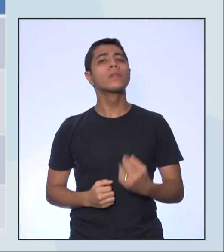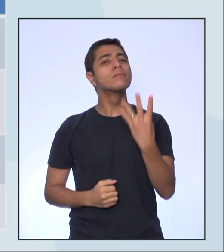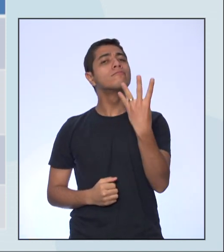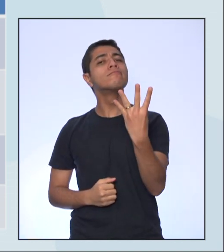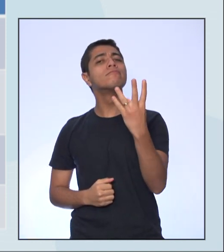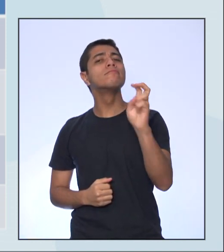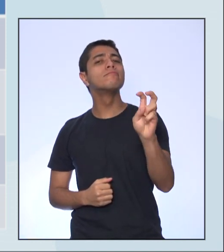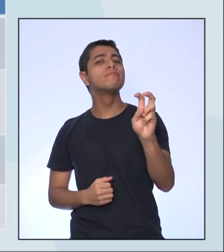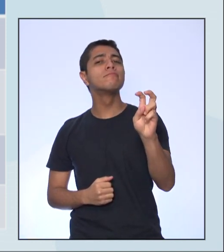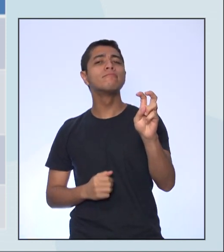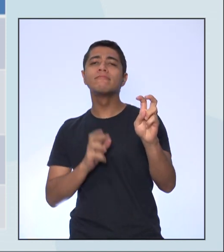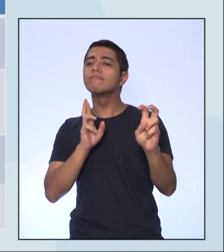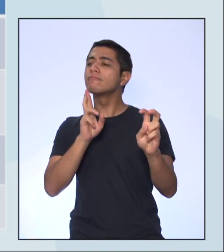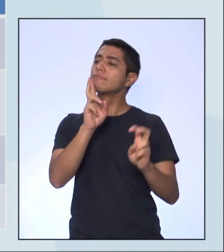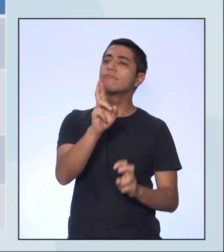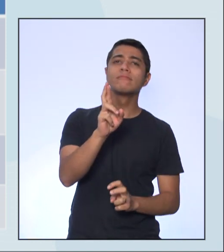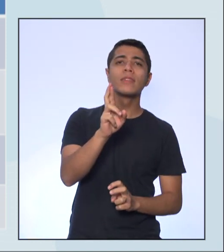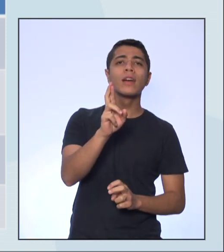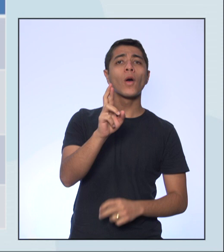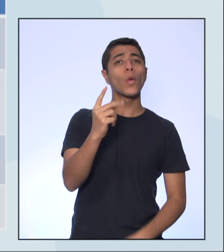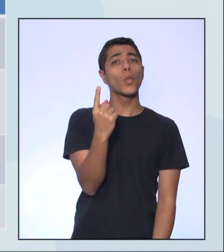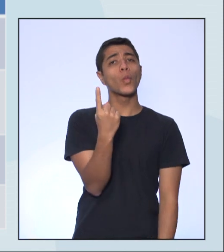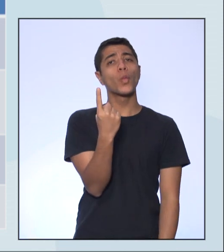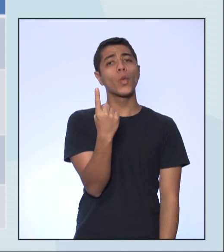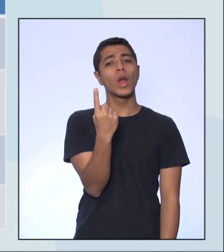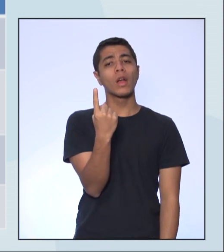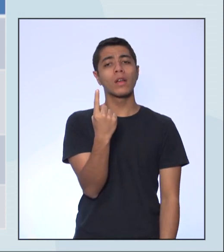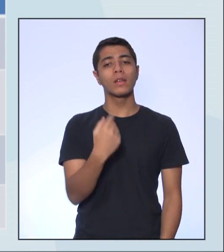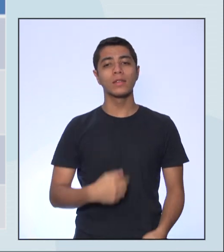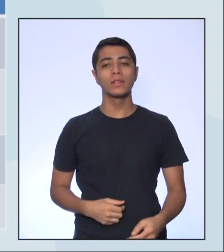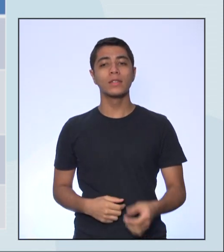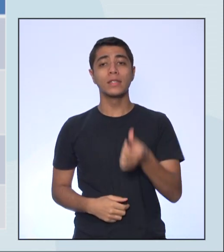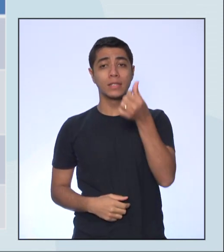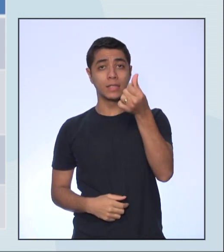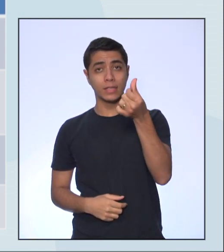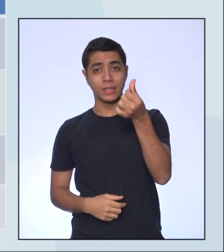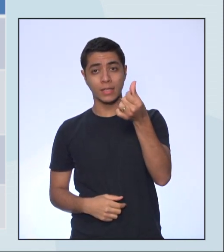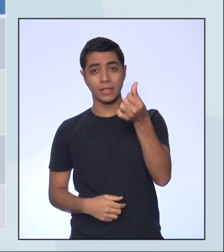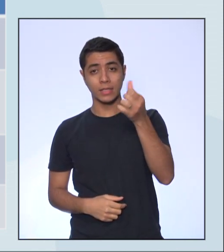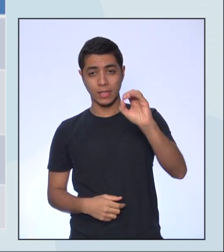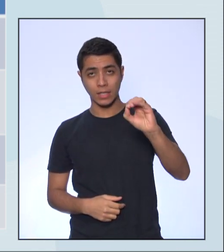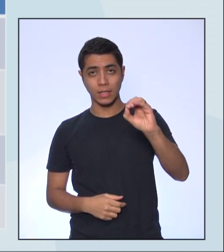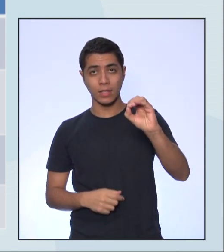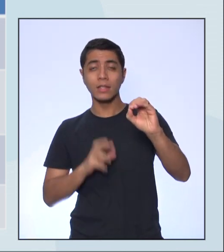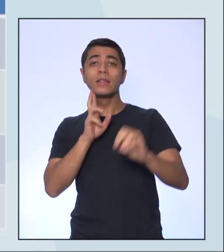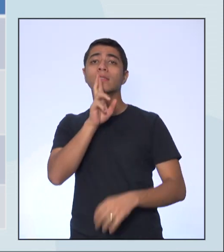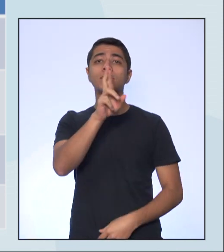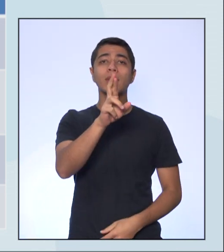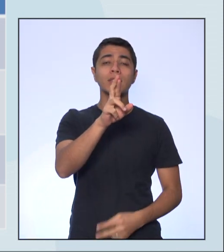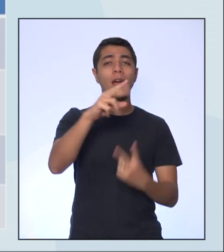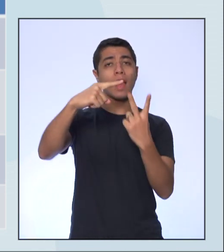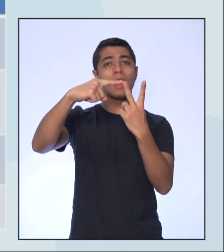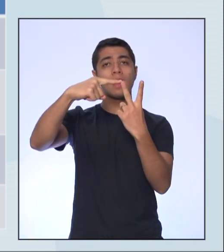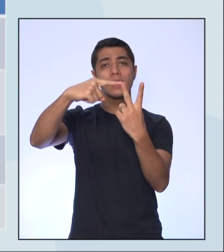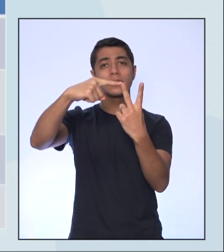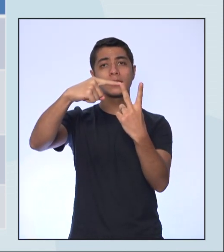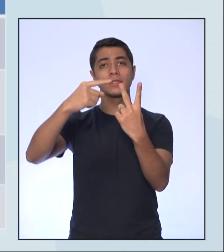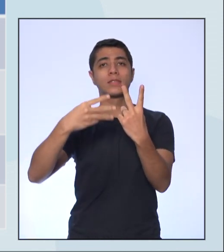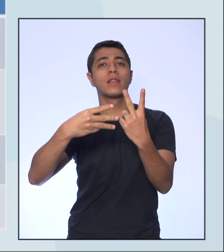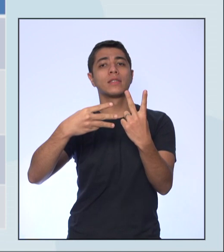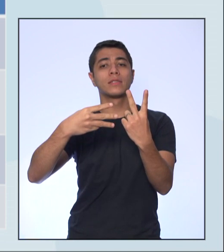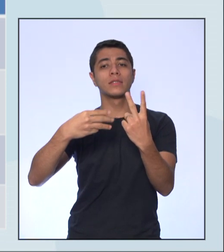agora para vocês é um ax60 é raiz de 3 e é de 90 a de 90 lá um pouquinho